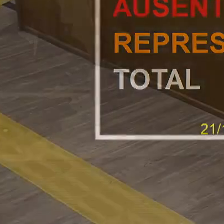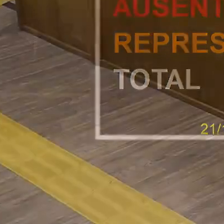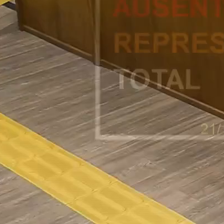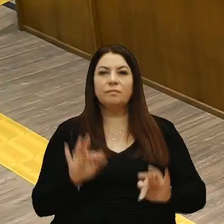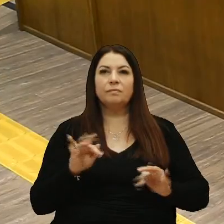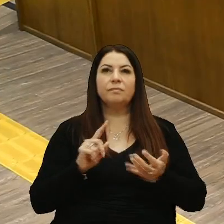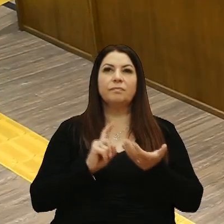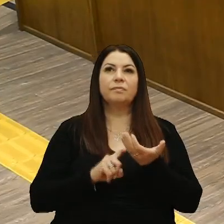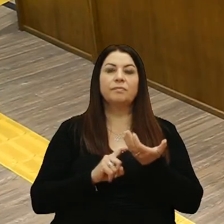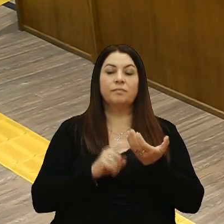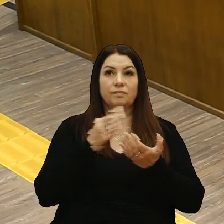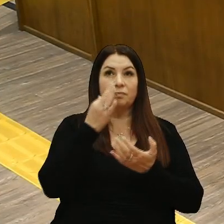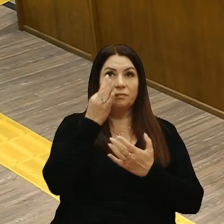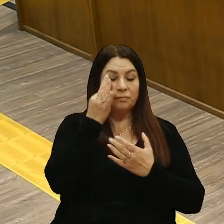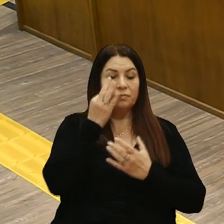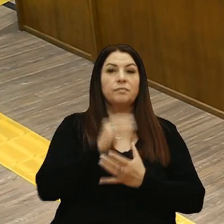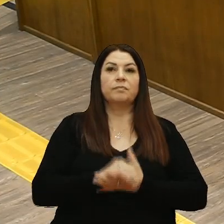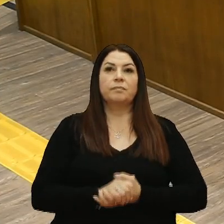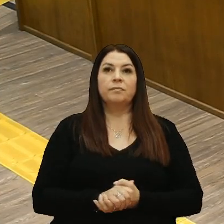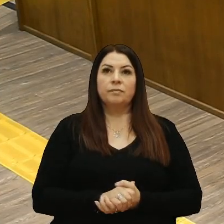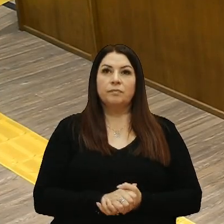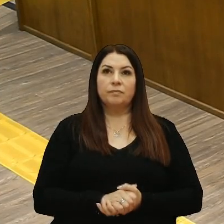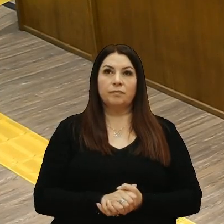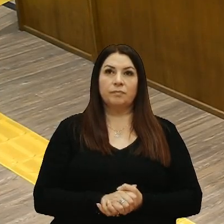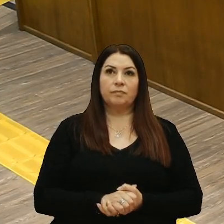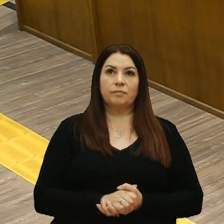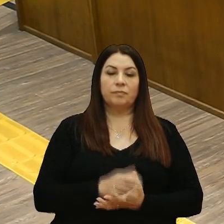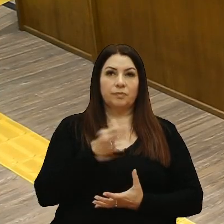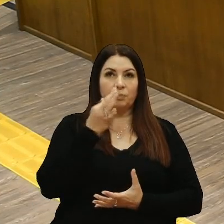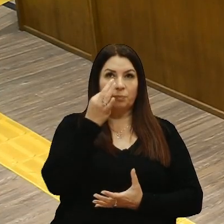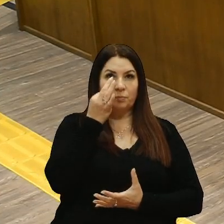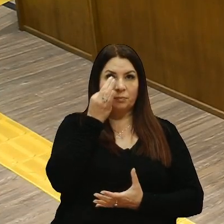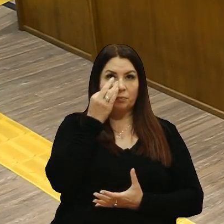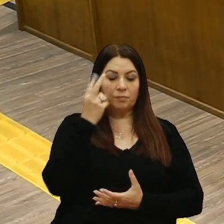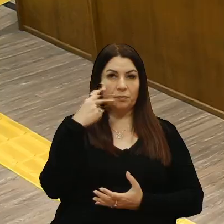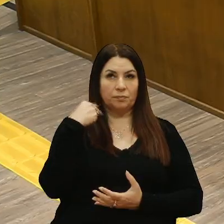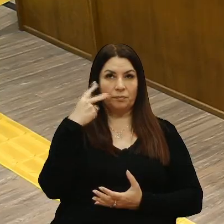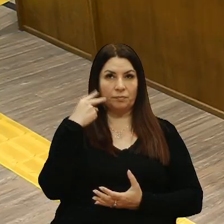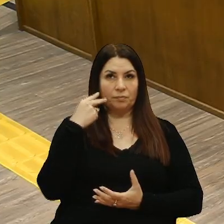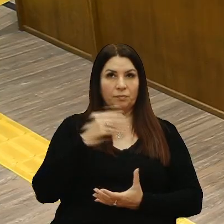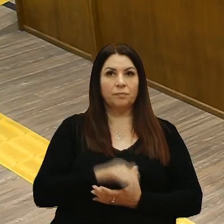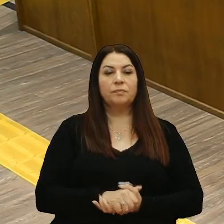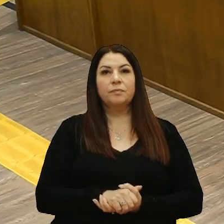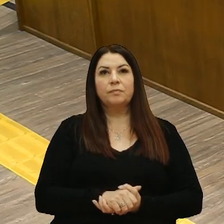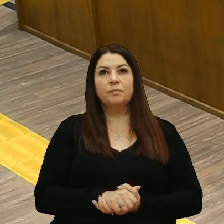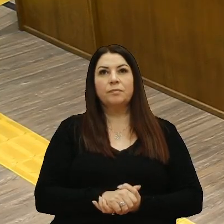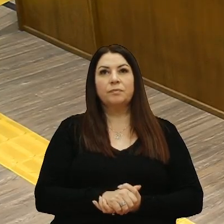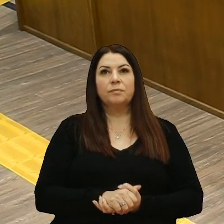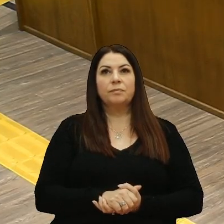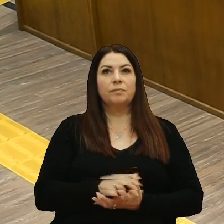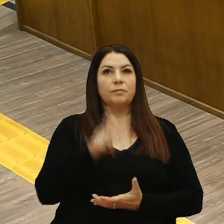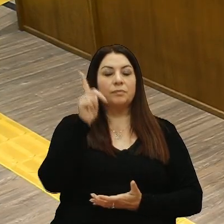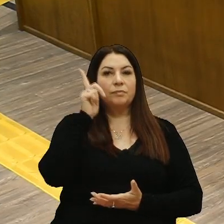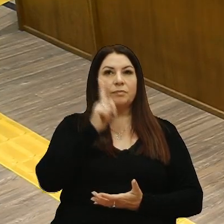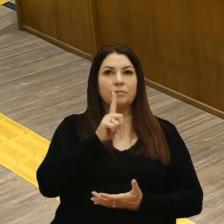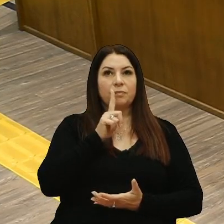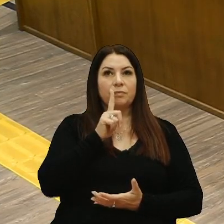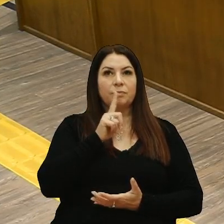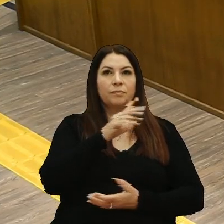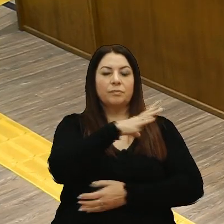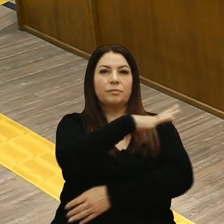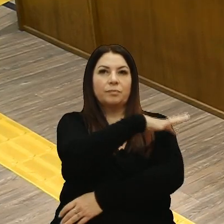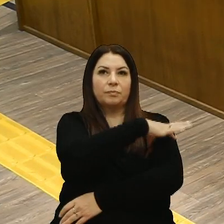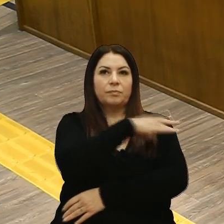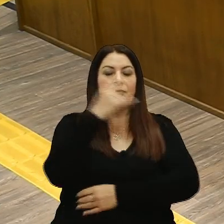Encerrado o registro de presenças. Presentes os vereadores Lucas Carenhato, Capitão